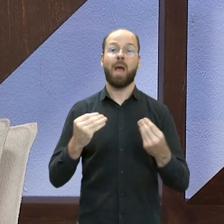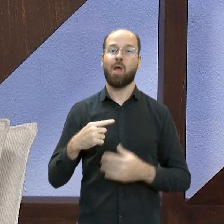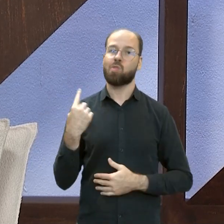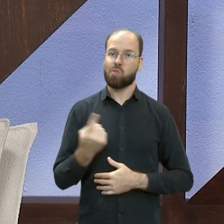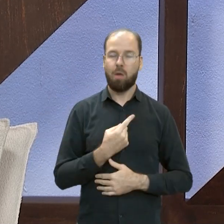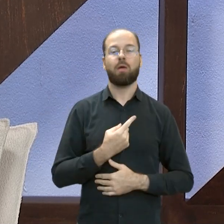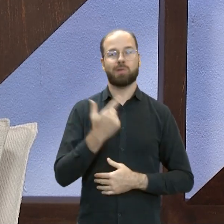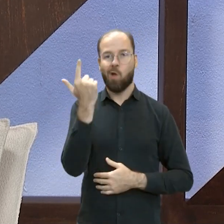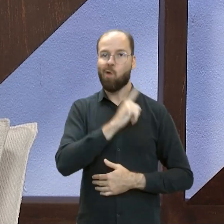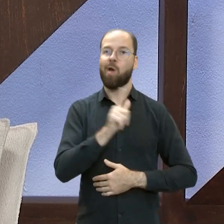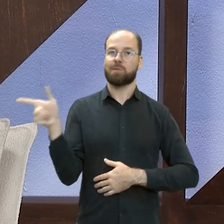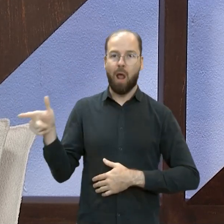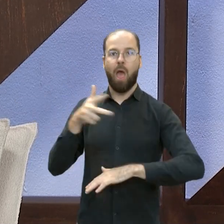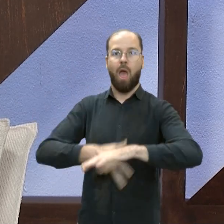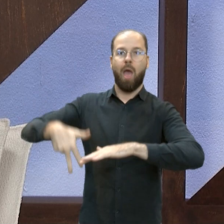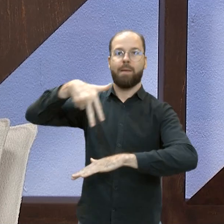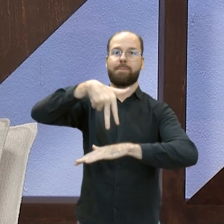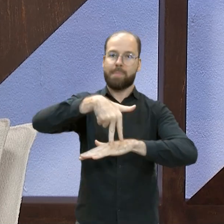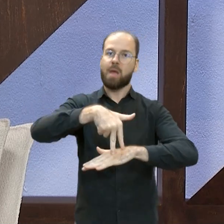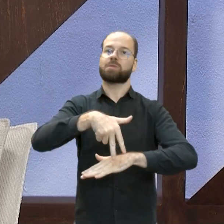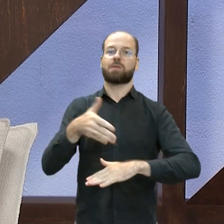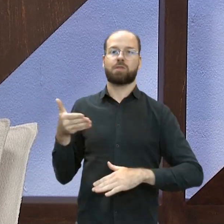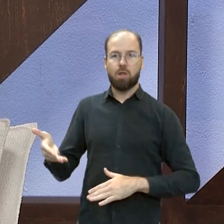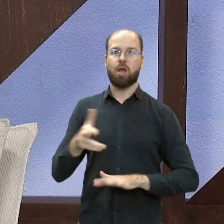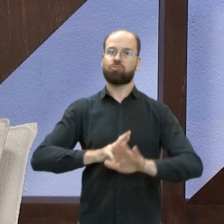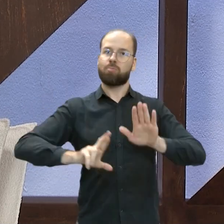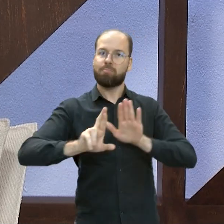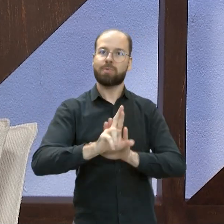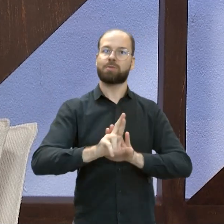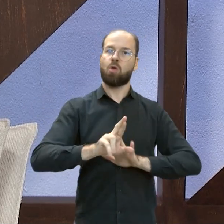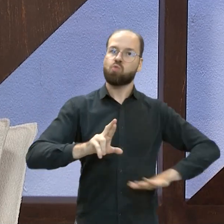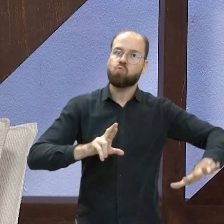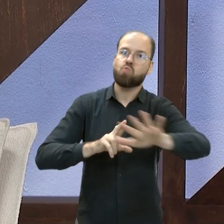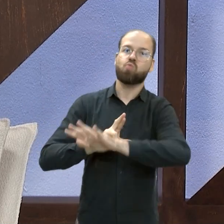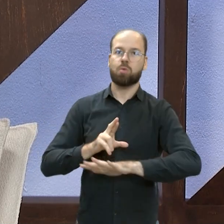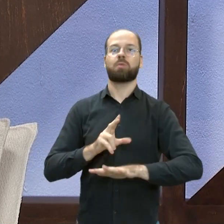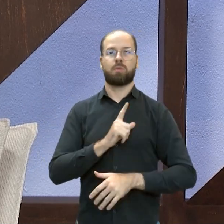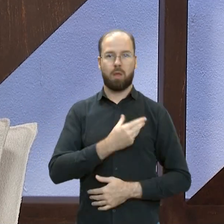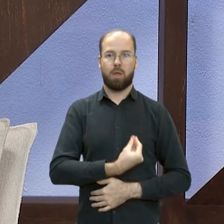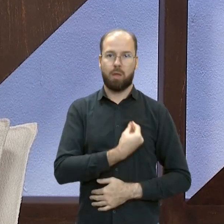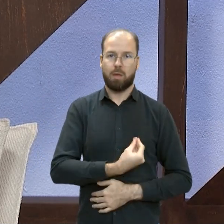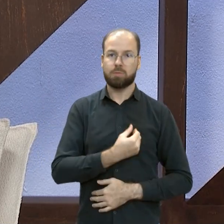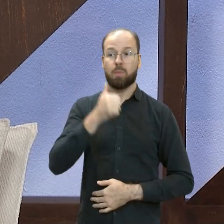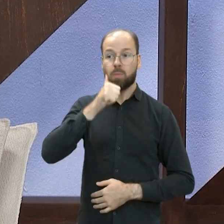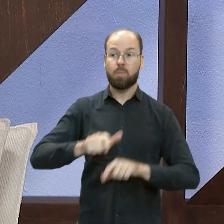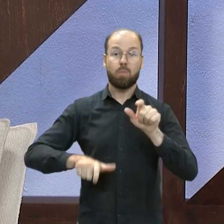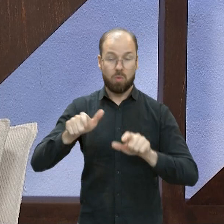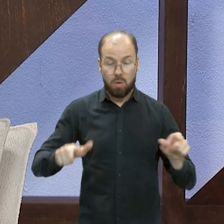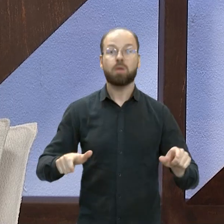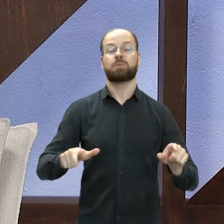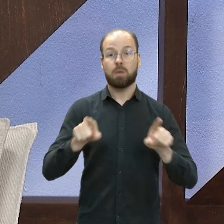de representatividade, de que existem, né, e existiram mulheres